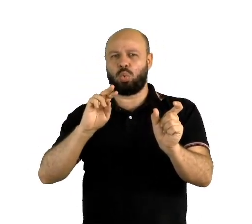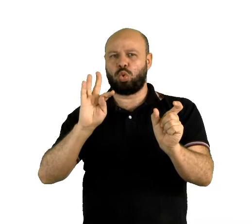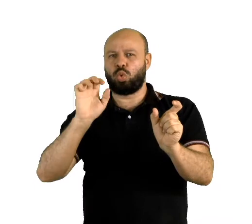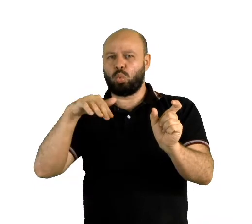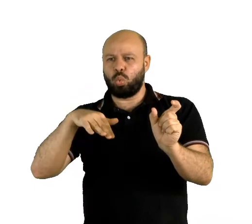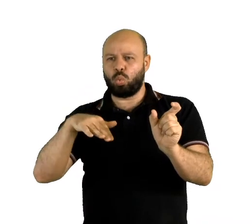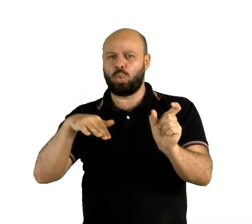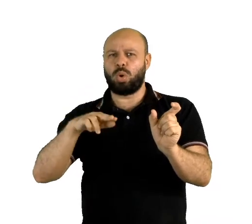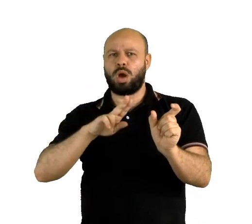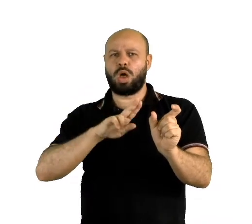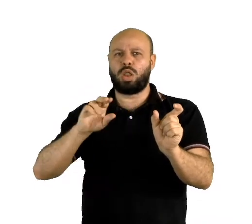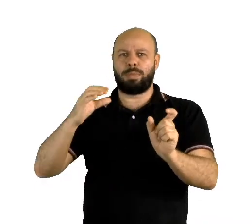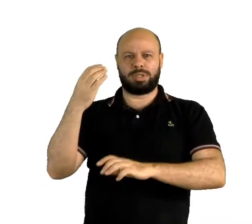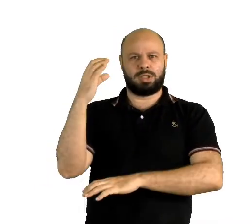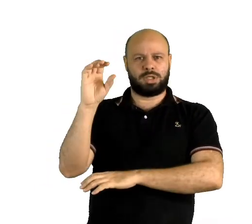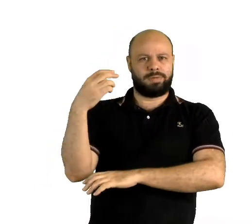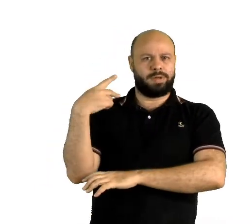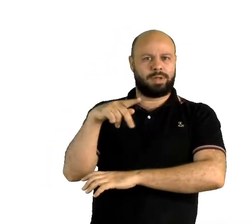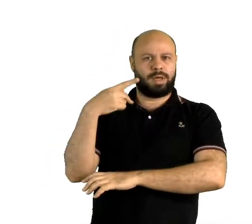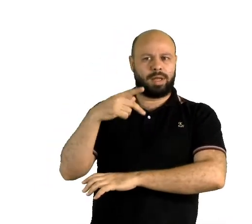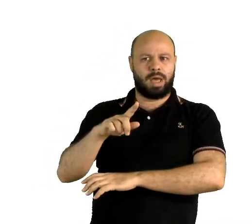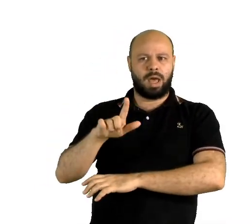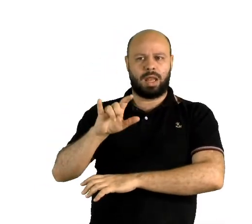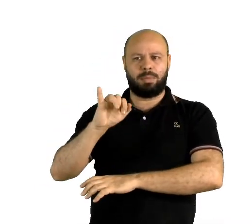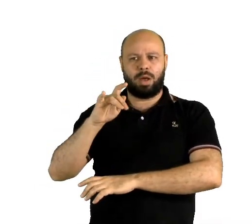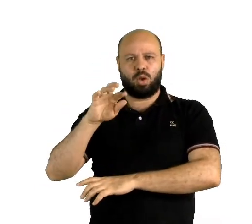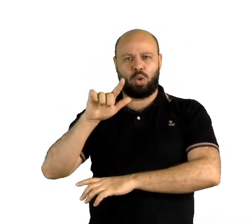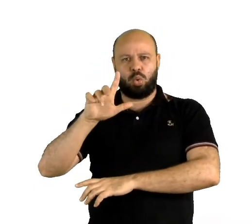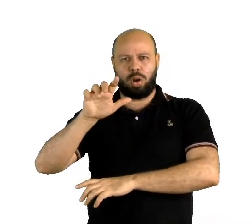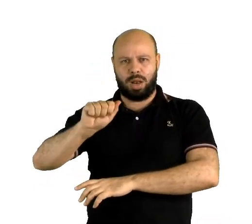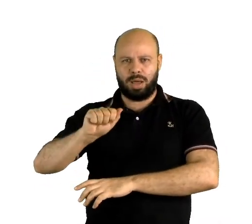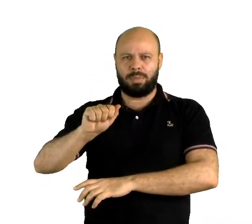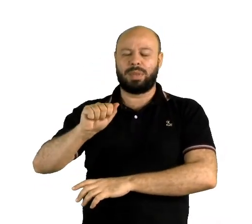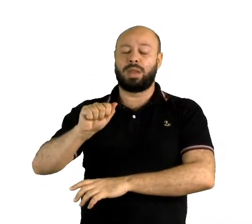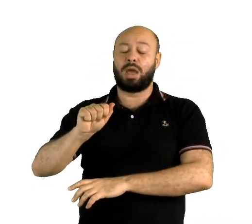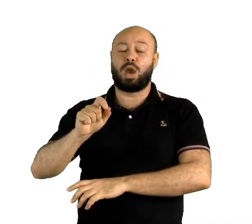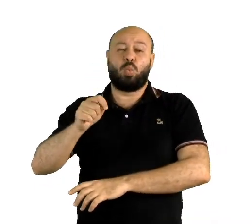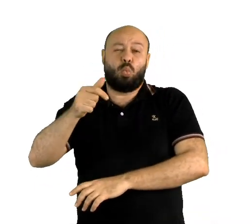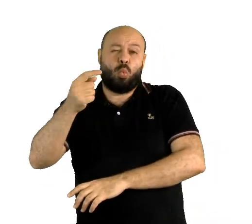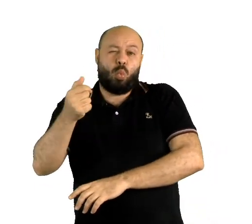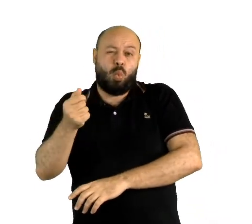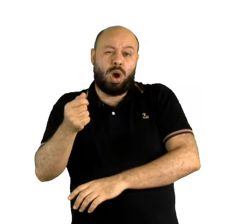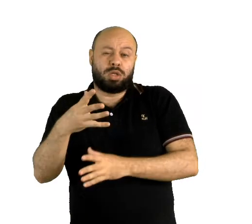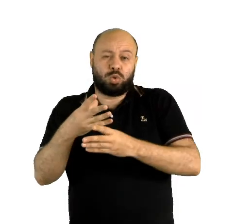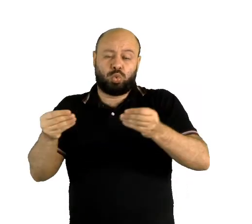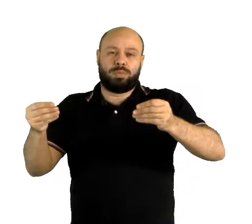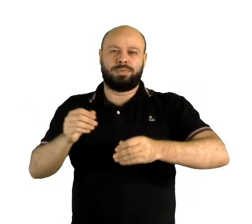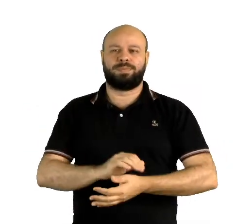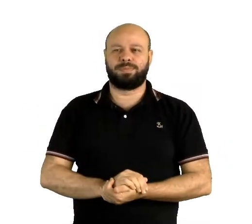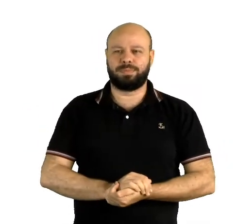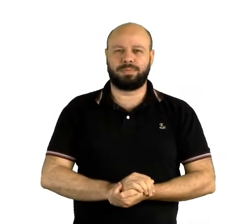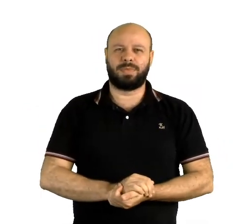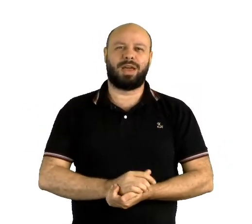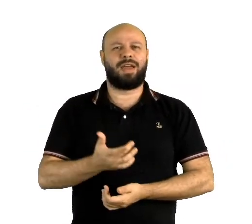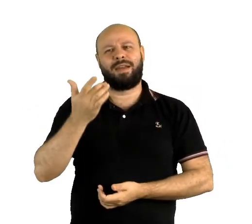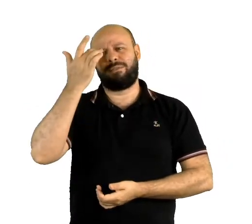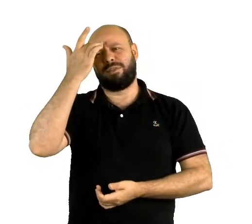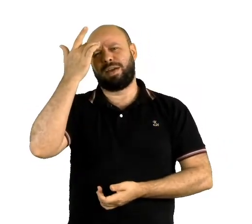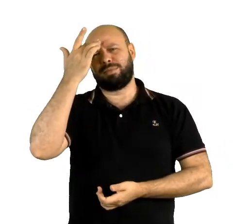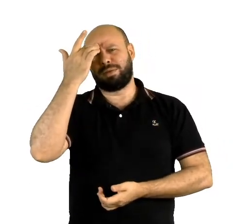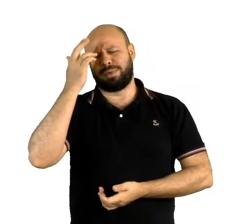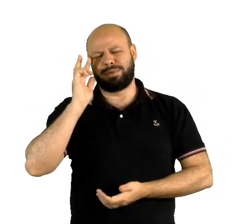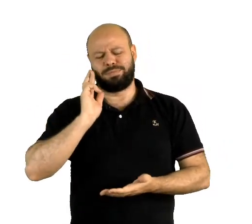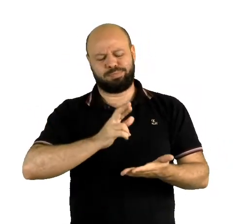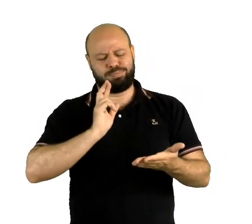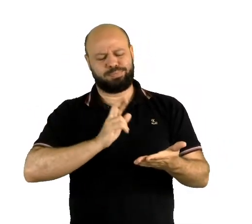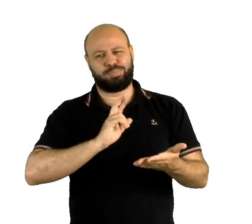o nome científico da libélula, dessa espécie de libélula que está sendo ameaçada de extinção. Então, já ficou fácil para vocês responderem essa